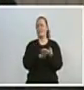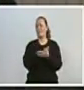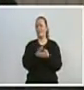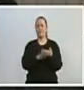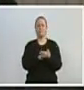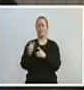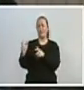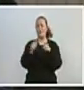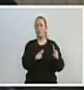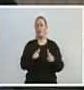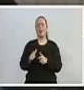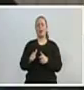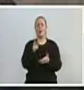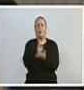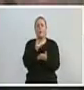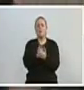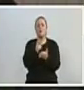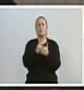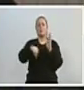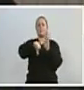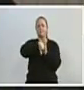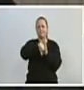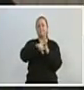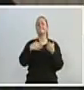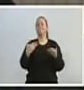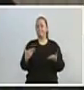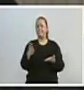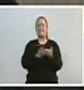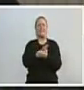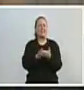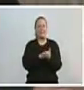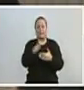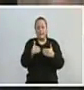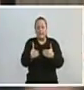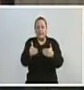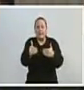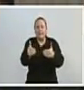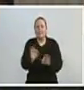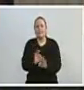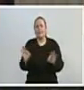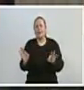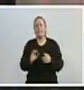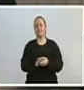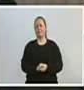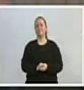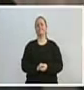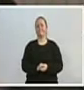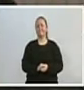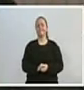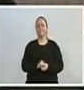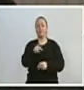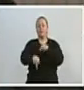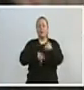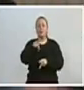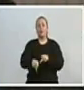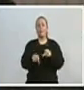continuam interditados, como é o caso da Emil Vemut, da Figueira, tantos outros, nada se avançou, e o povo continua à mercê dos serviços públicos, da cidadania, da